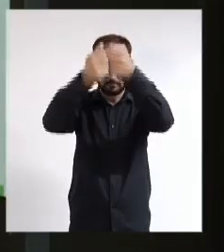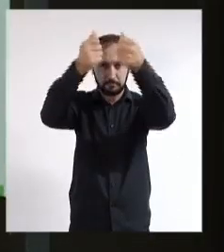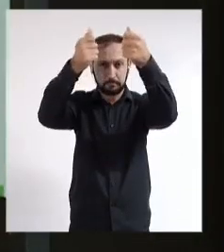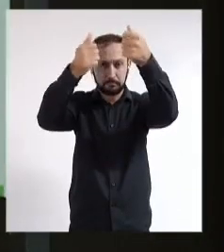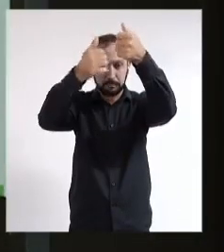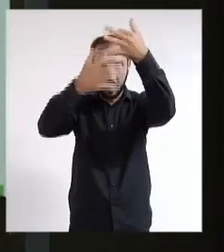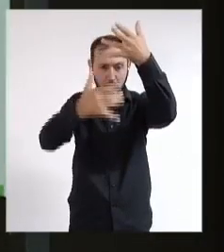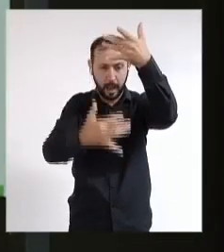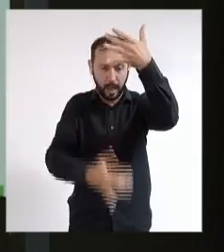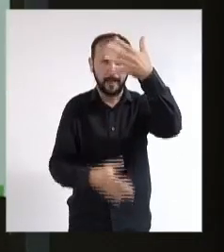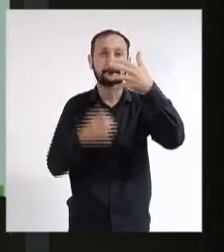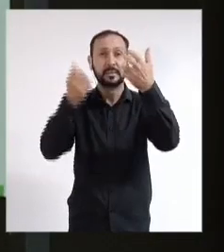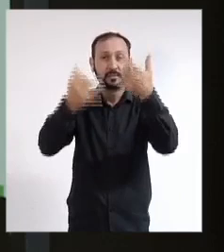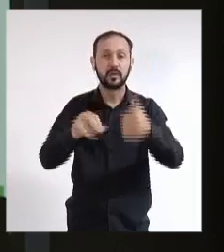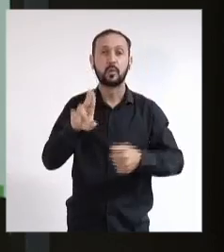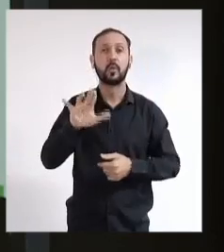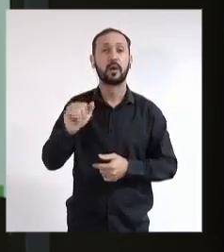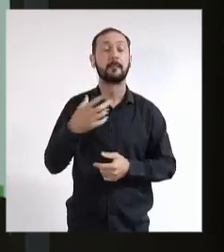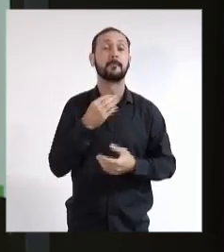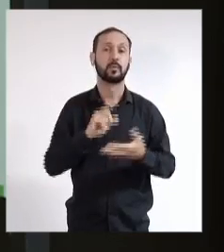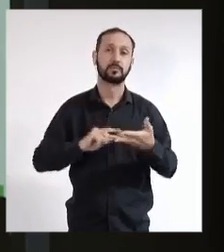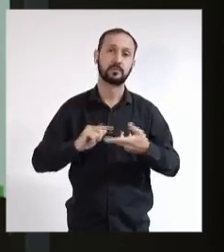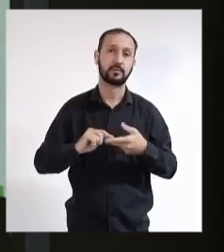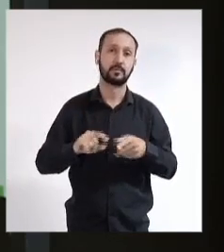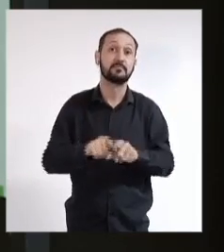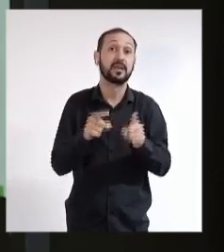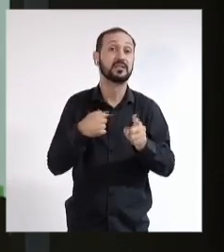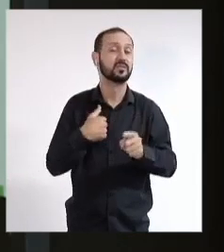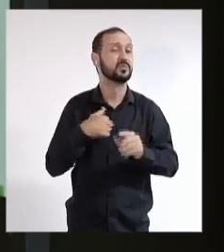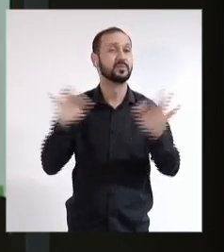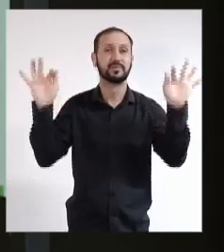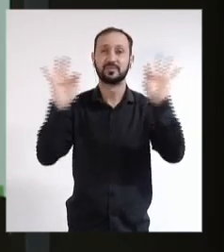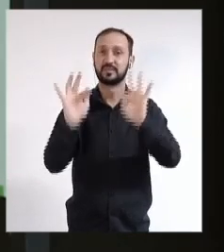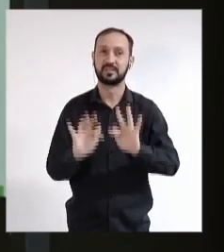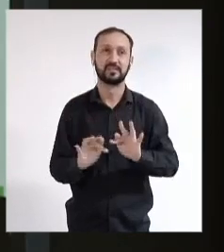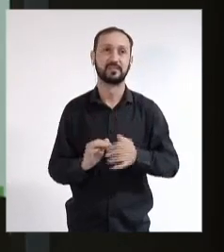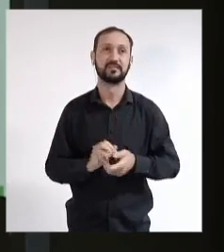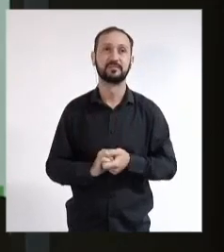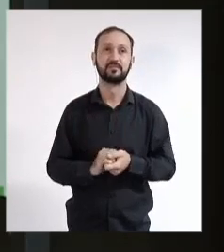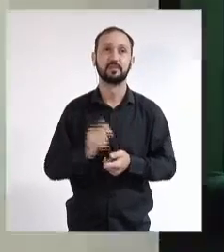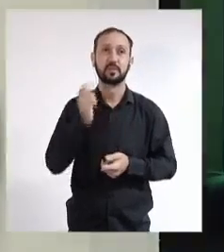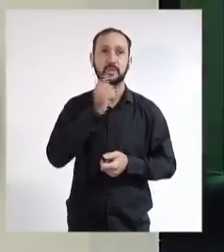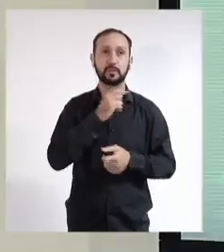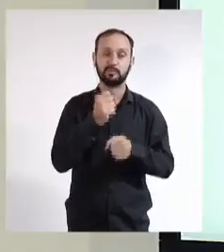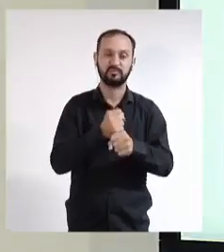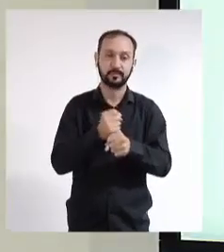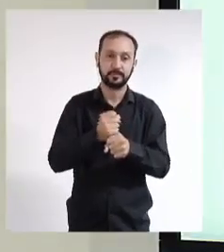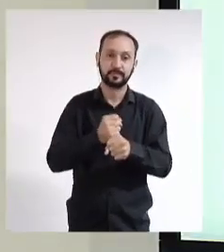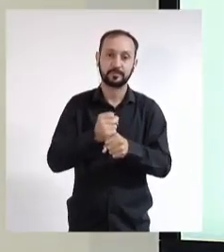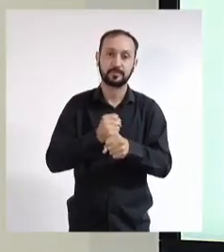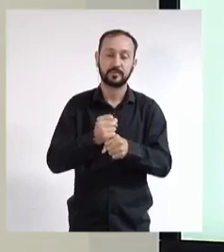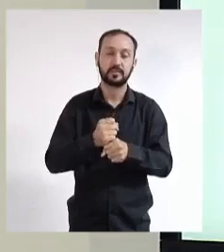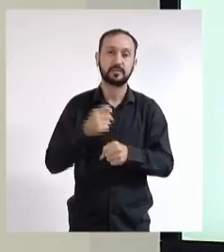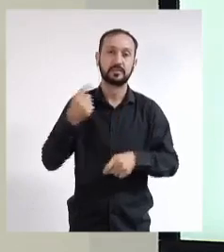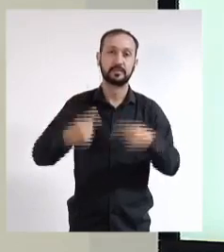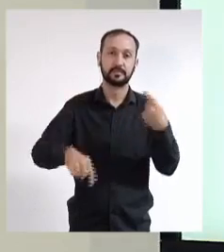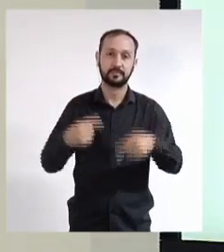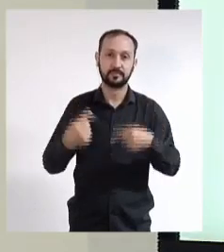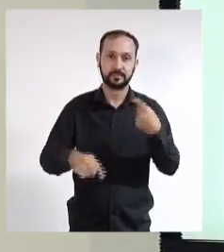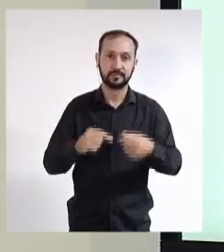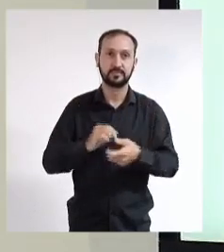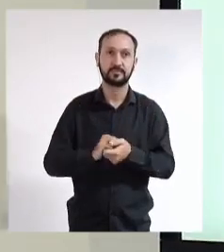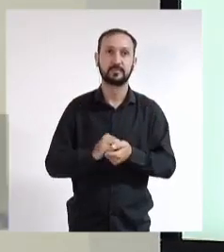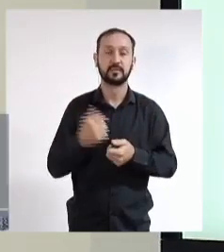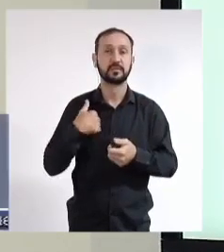falar de unidade de conservação fico muito feliz o deputado que podemos aqui tratar ao longo de anos essa discussão a